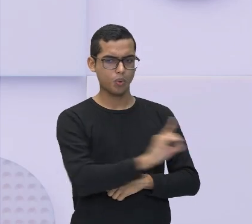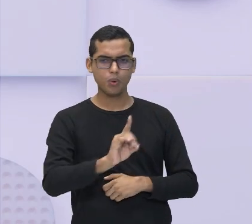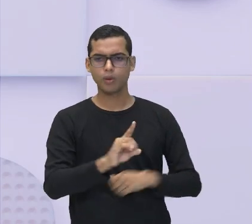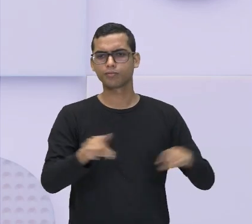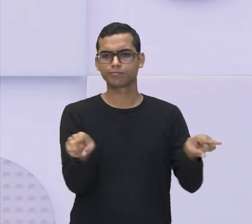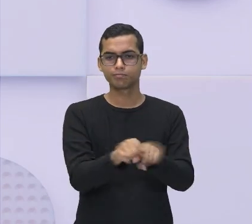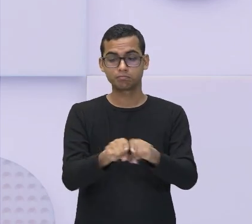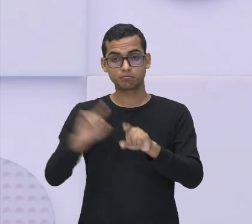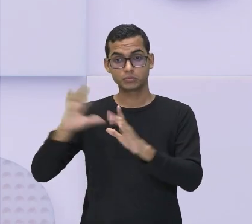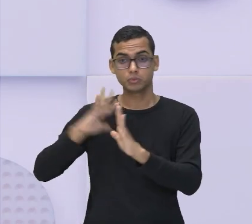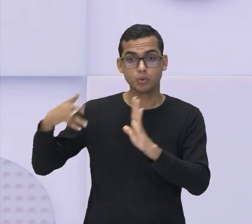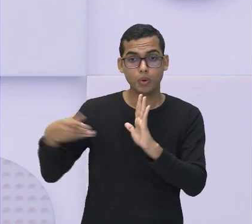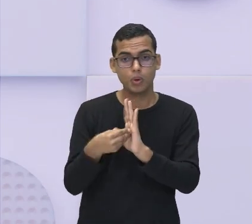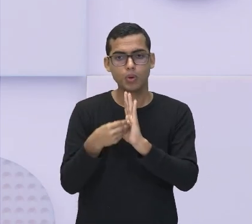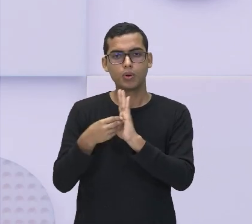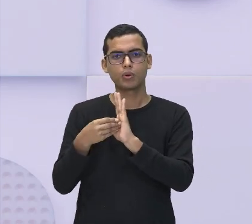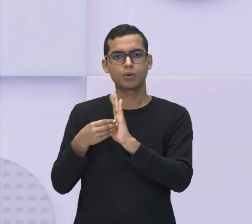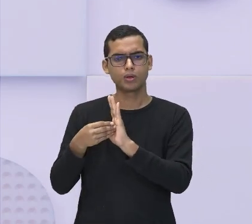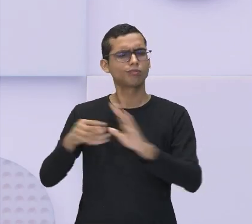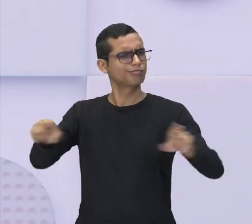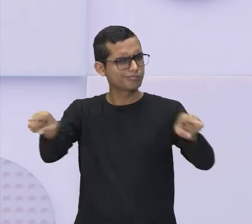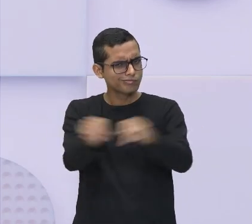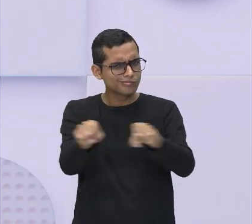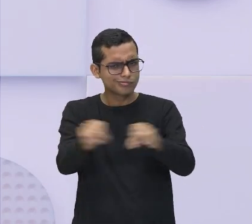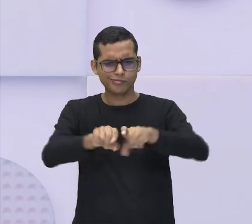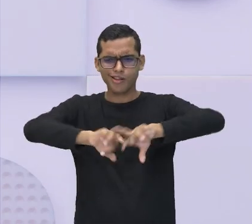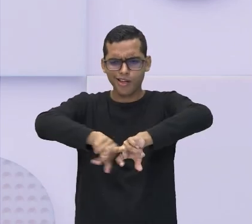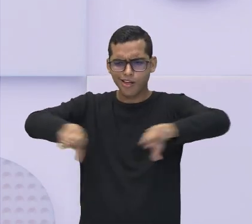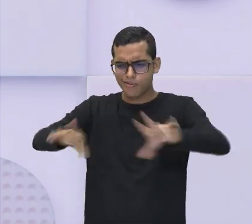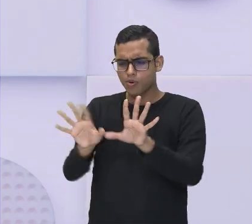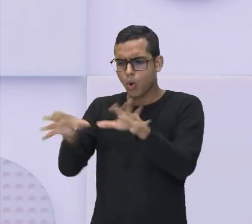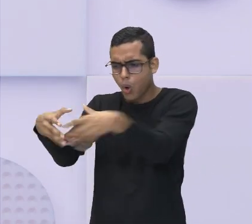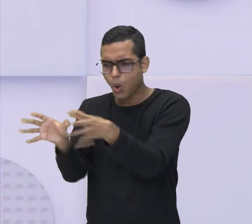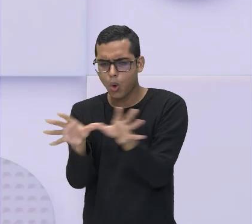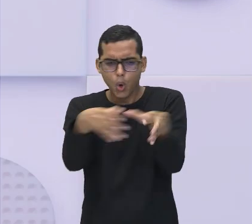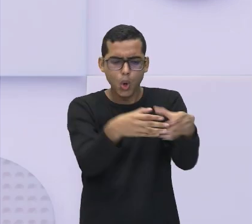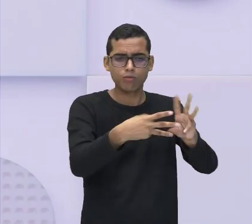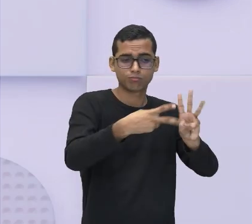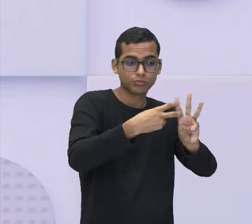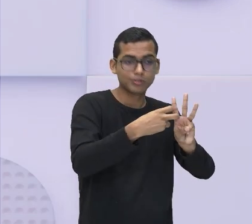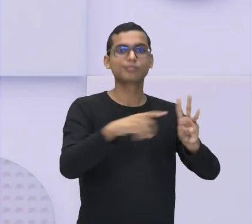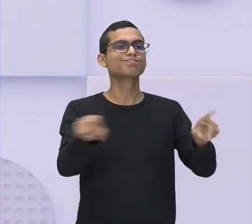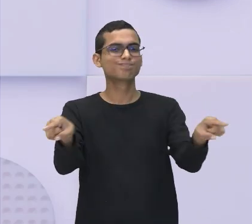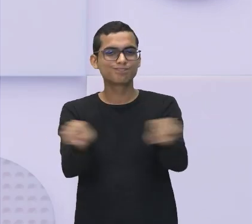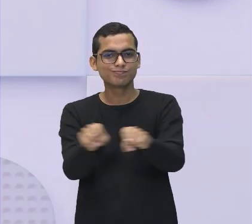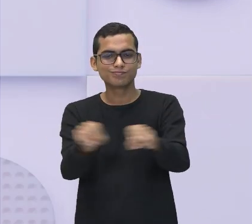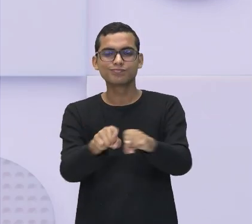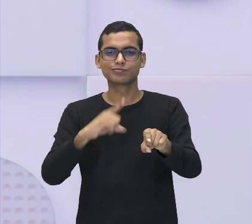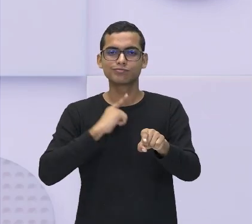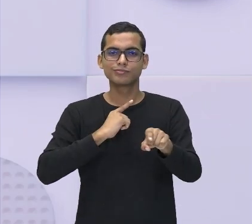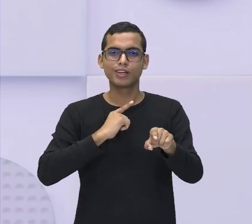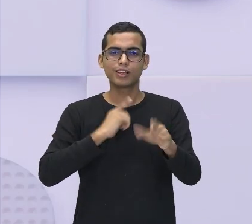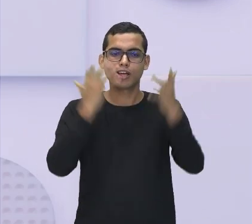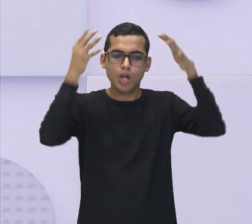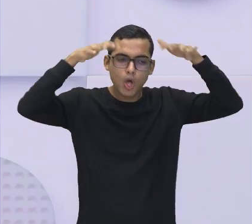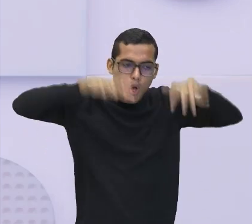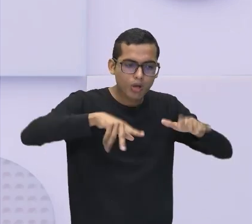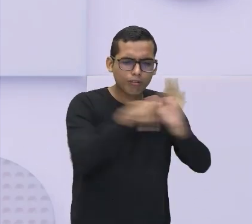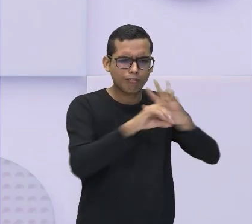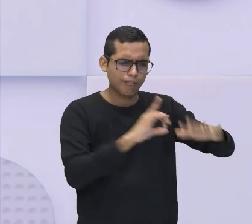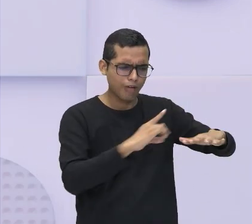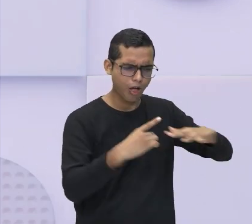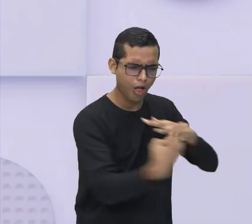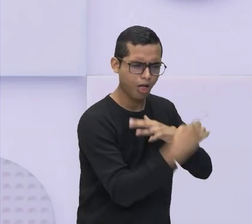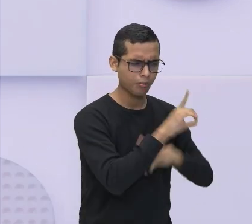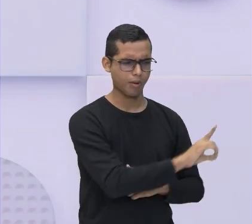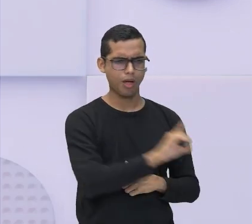na Amazônia, muitas comunidades indígenas também têm essa dimensão do politeísmo, porque